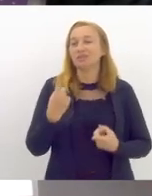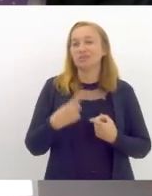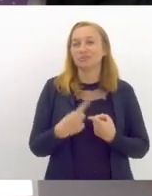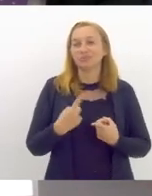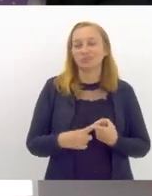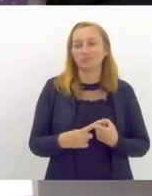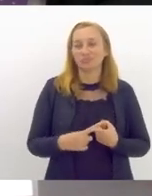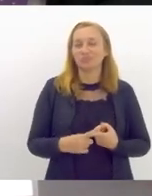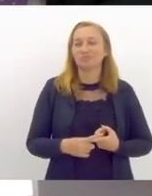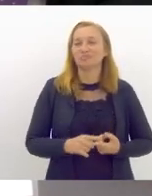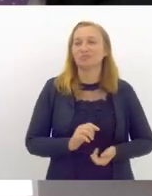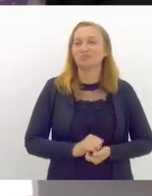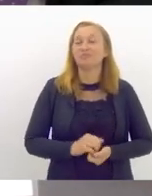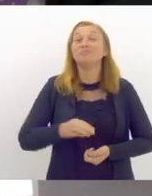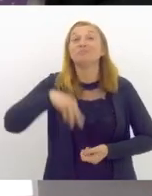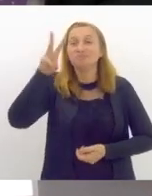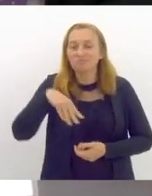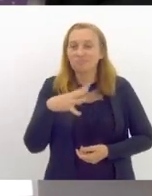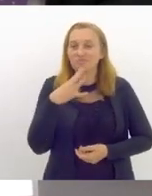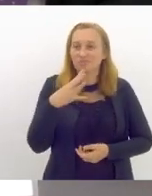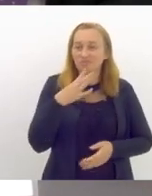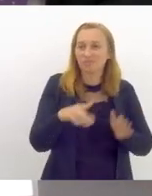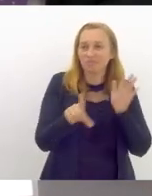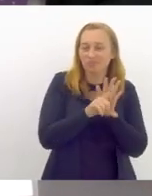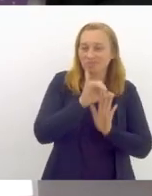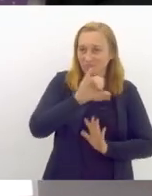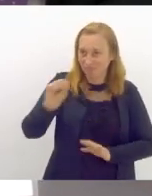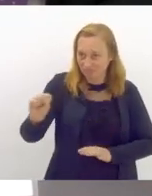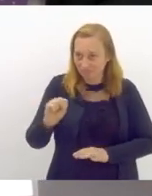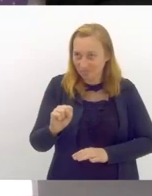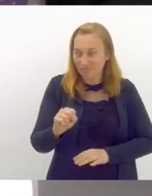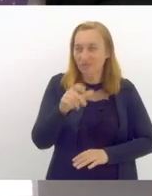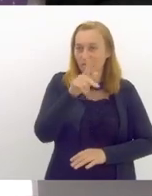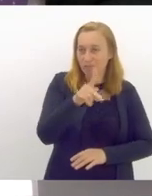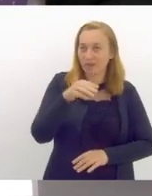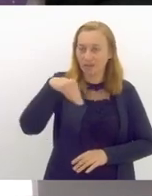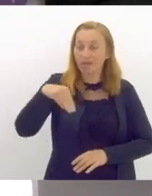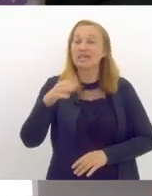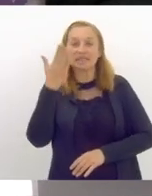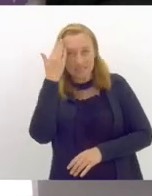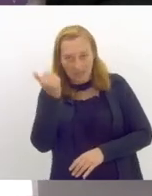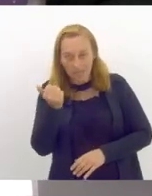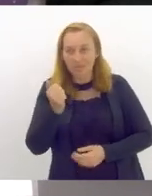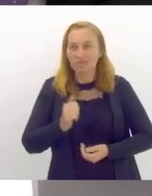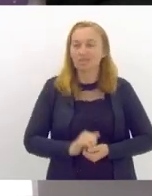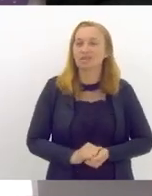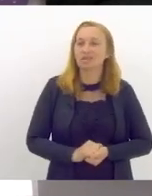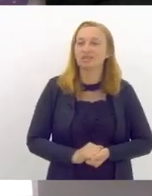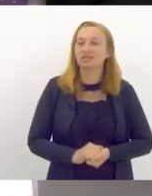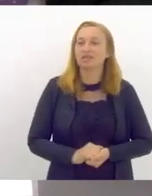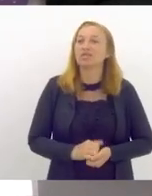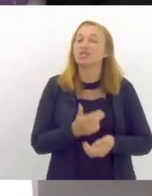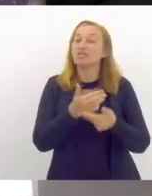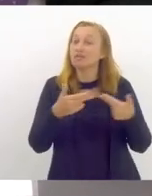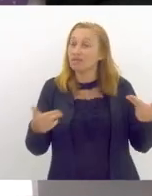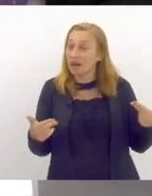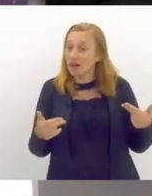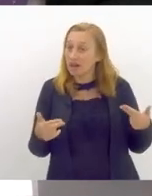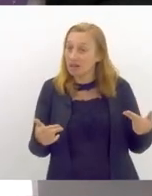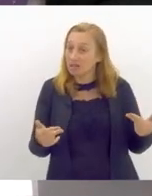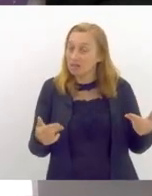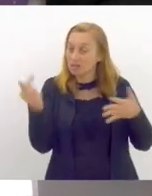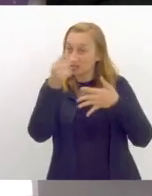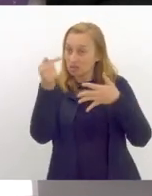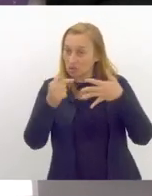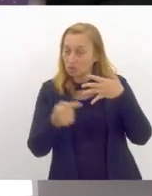quem conhece lei do ICMS quem conhece PM sabe que são vários índices Então